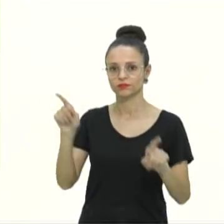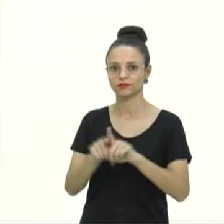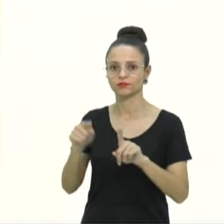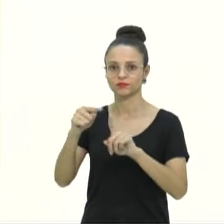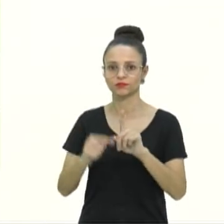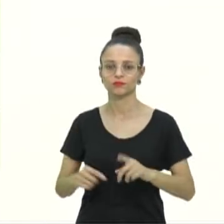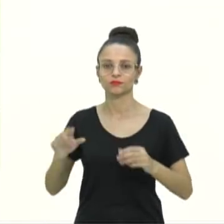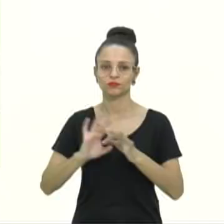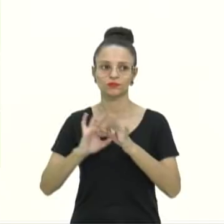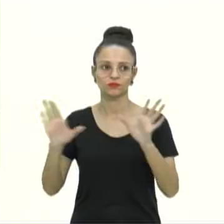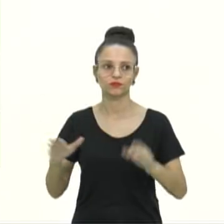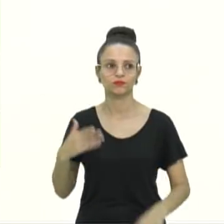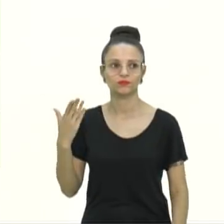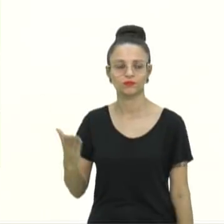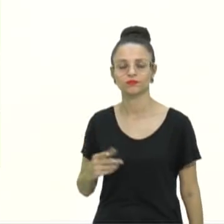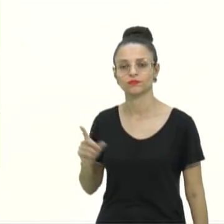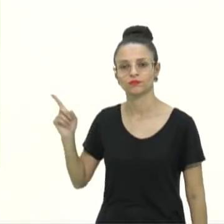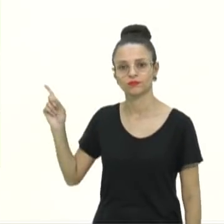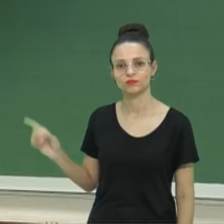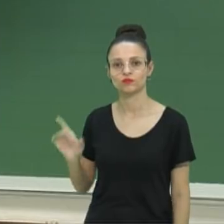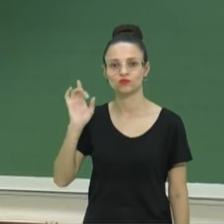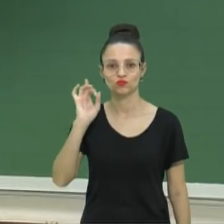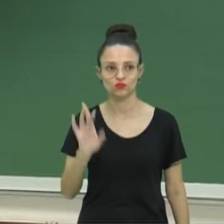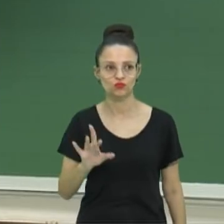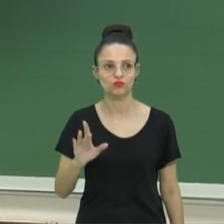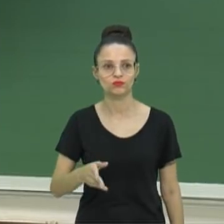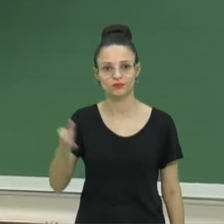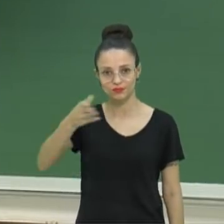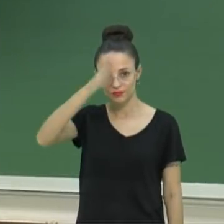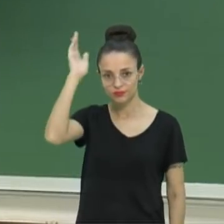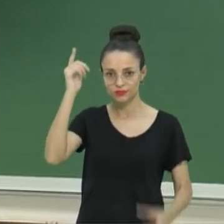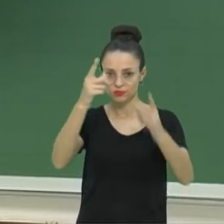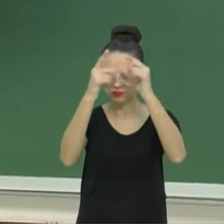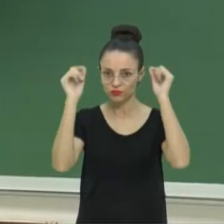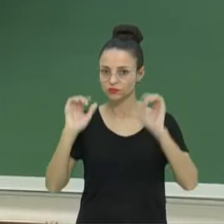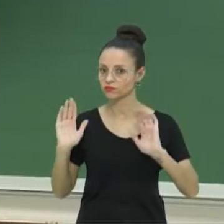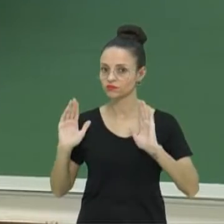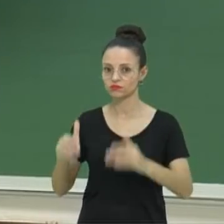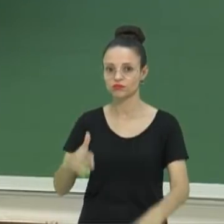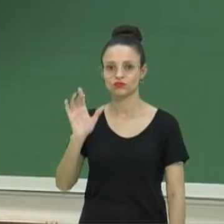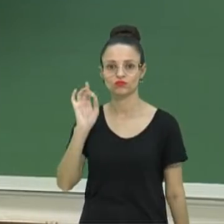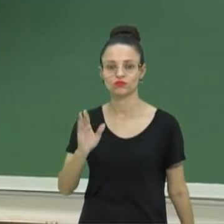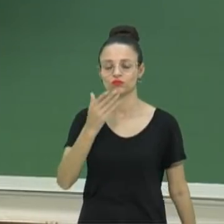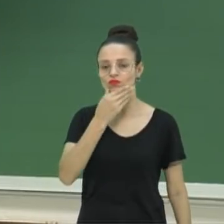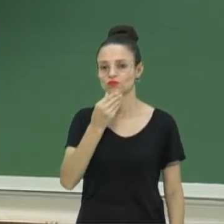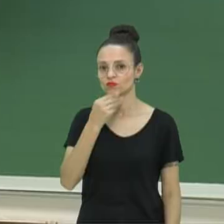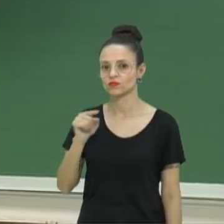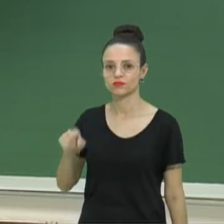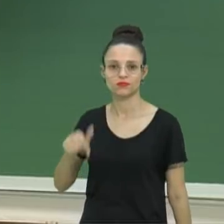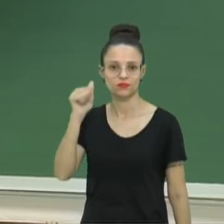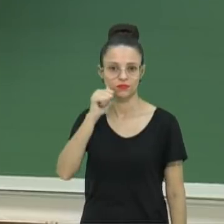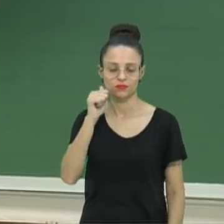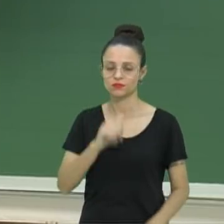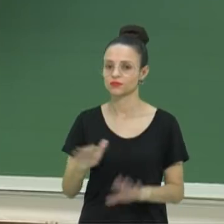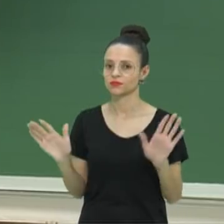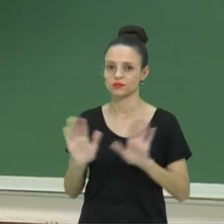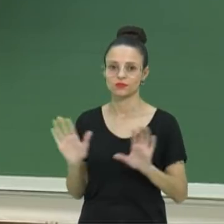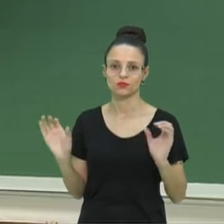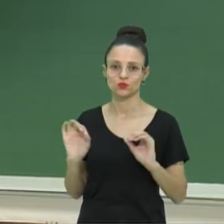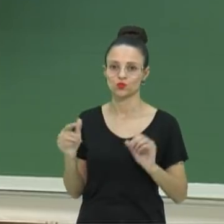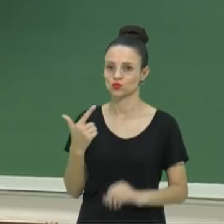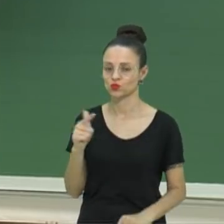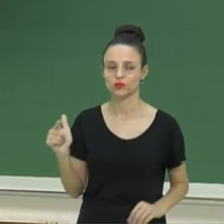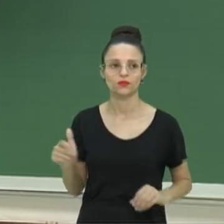No greco-romana nós temos apenas presença masculina, então greco-romana não existe